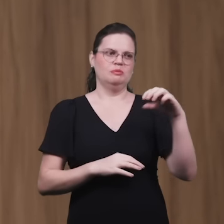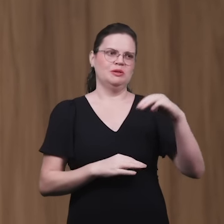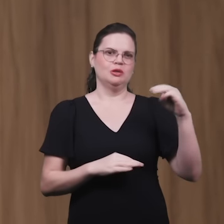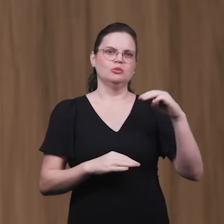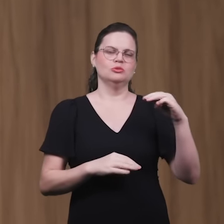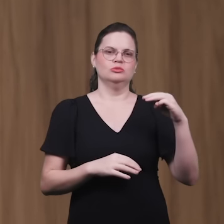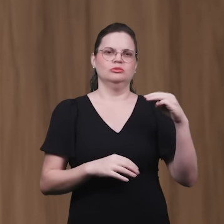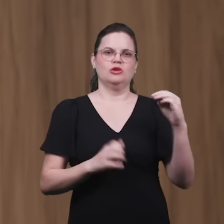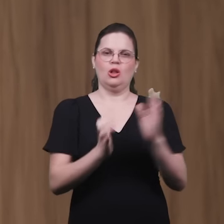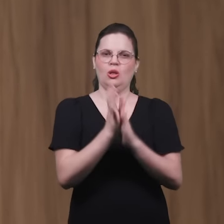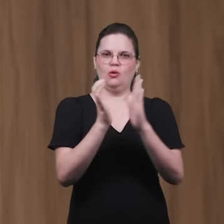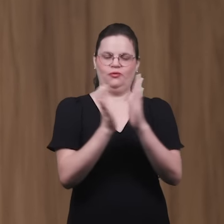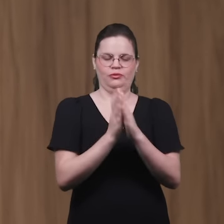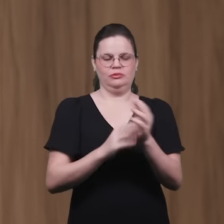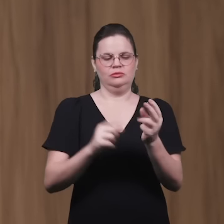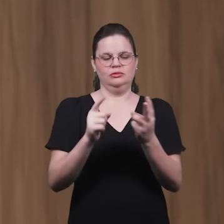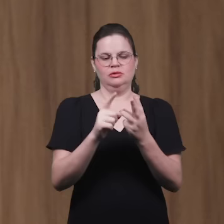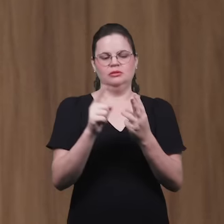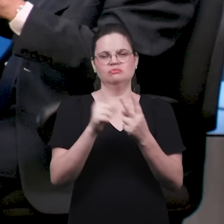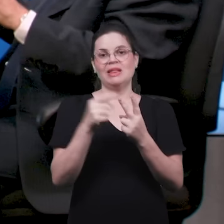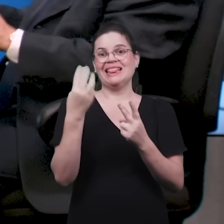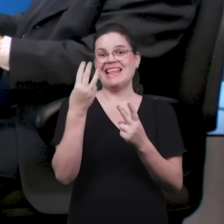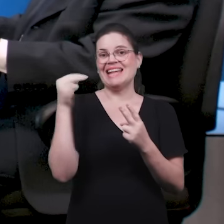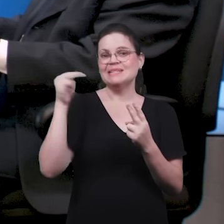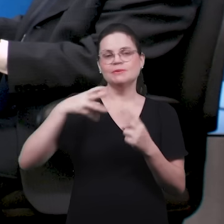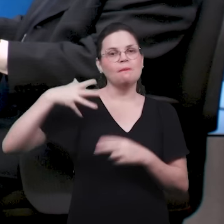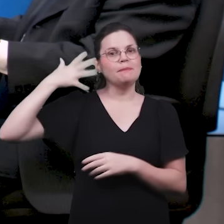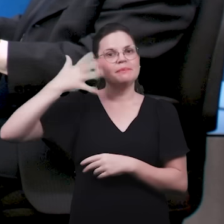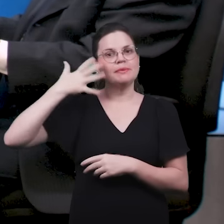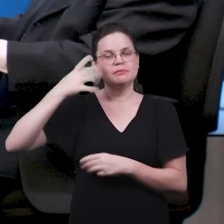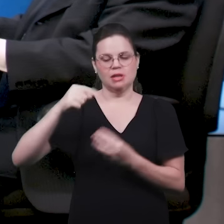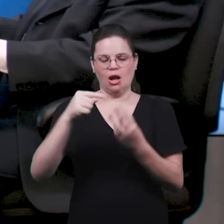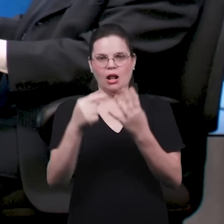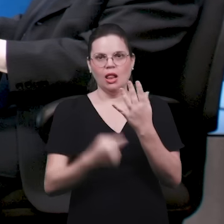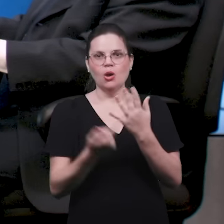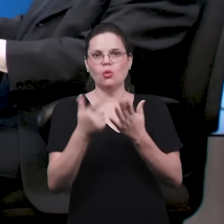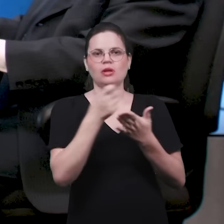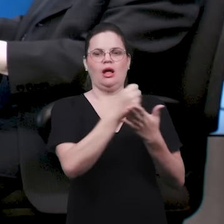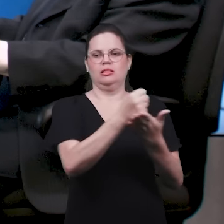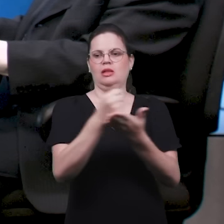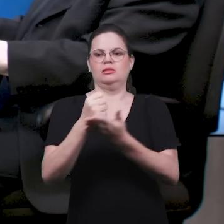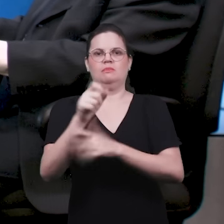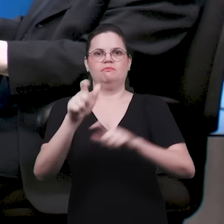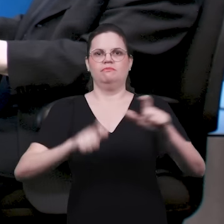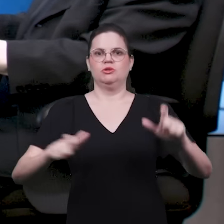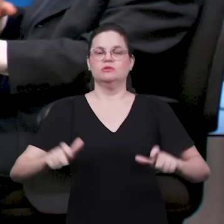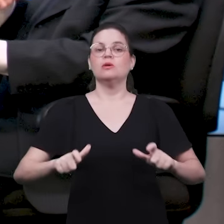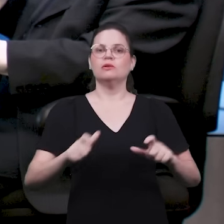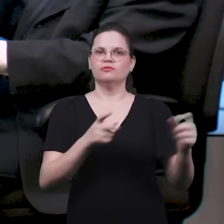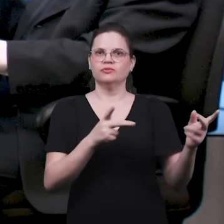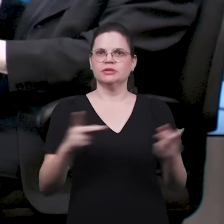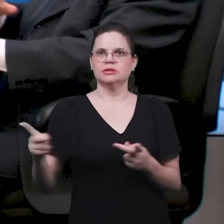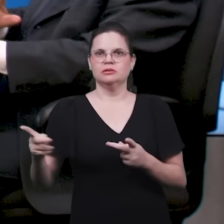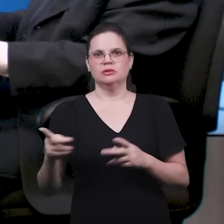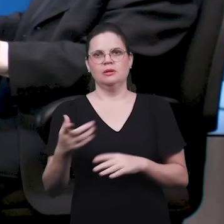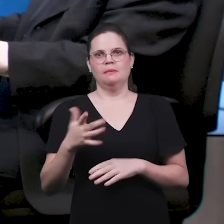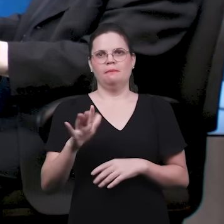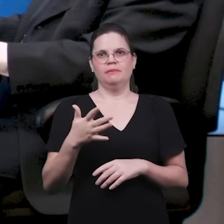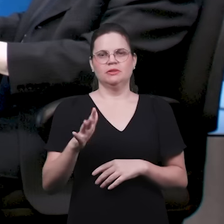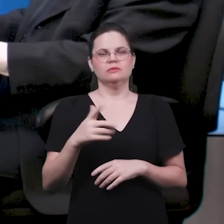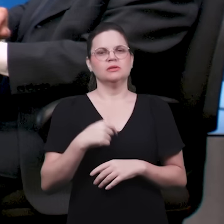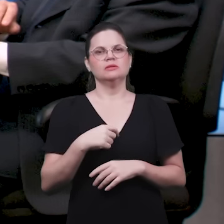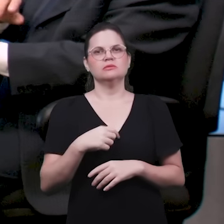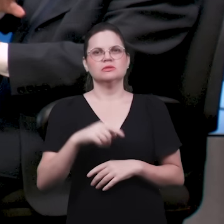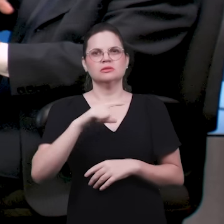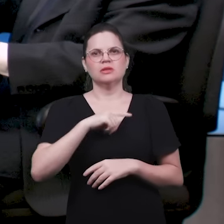mensagem suficiente. E o restante atendimento a visitante. Olha, as pessoas têm dia de às vezes dar não vou citar número